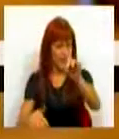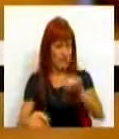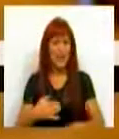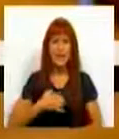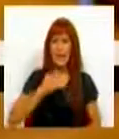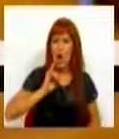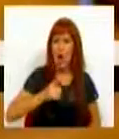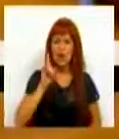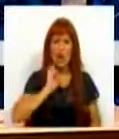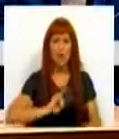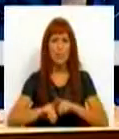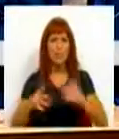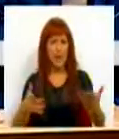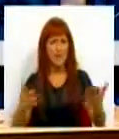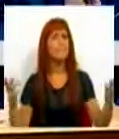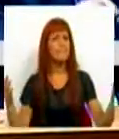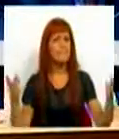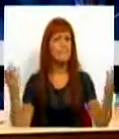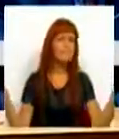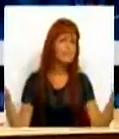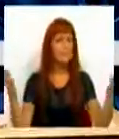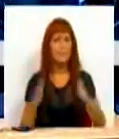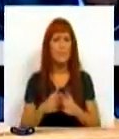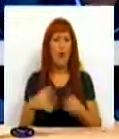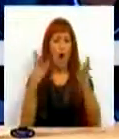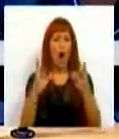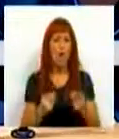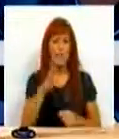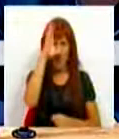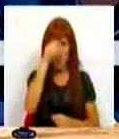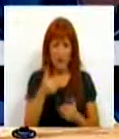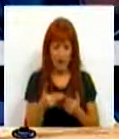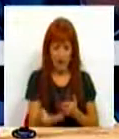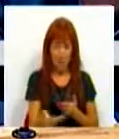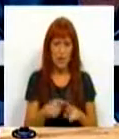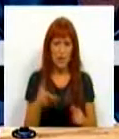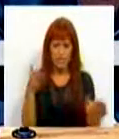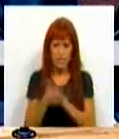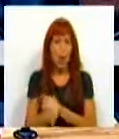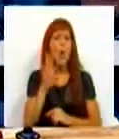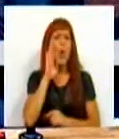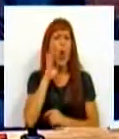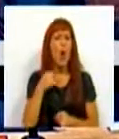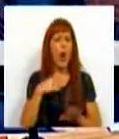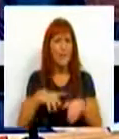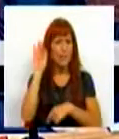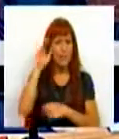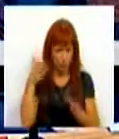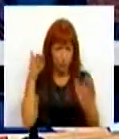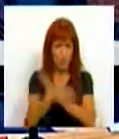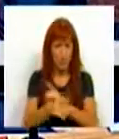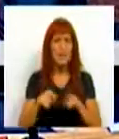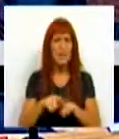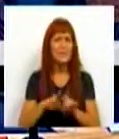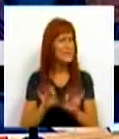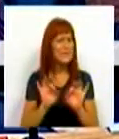que significa, senhora deputada, que o Orçamento de Estado, que entrará logo na Assembleia da República, irá